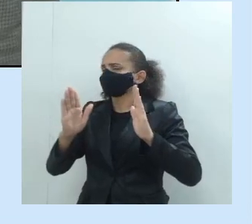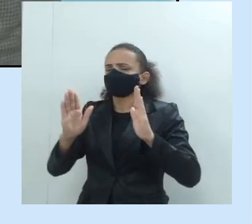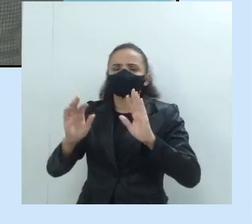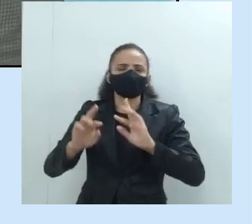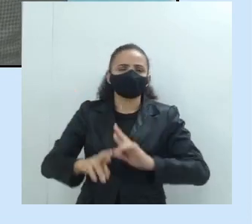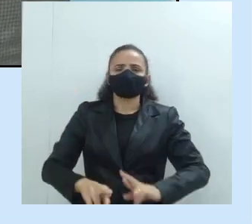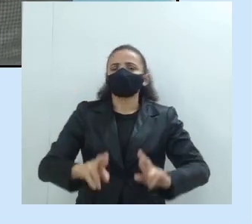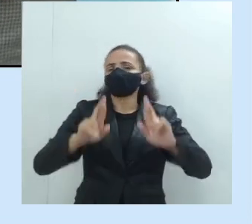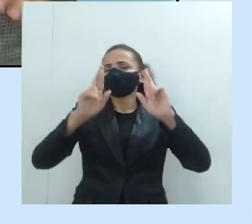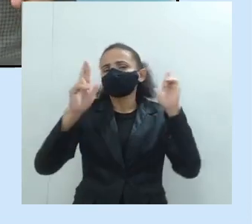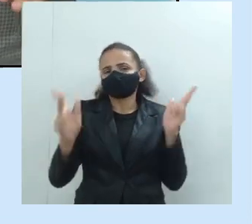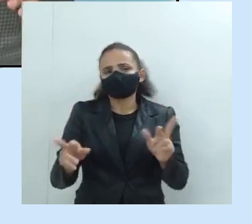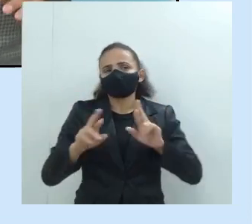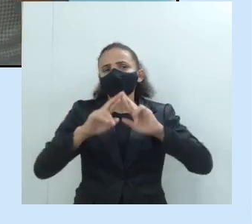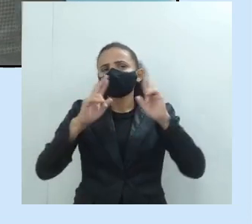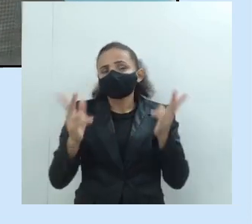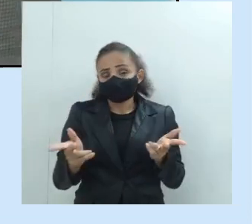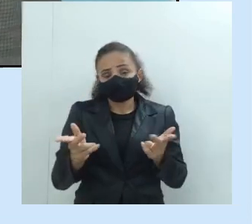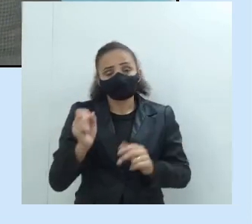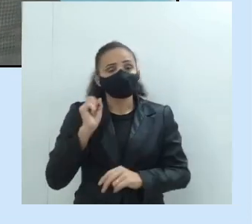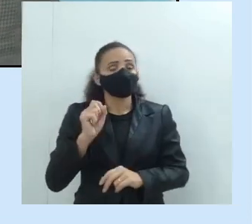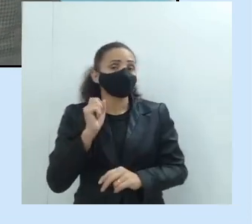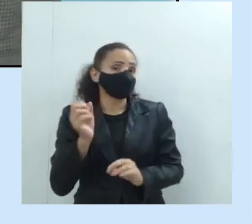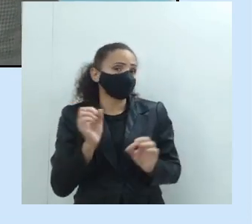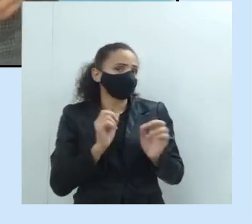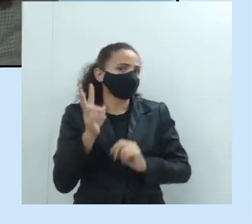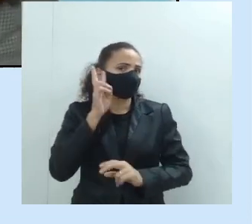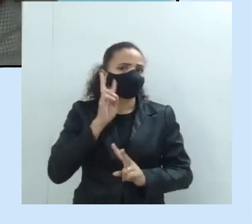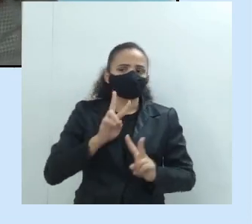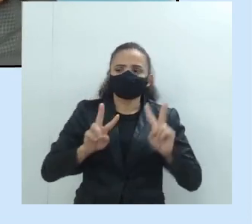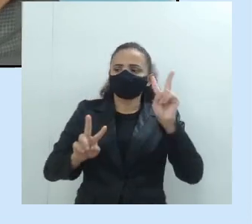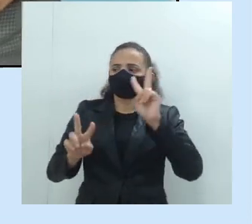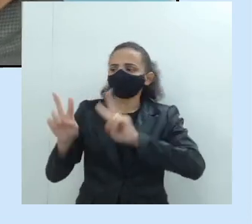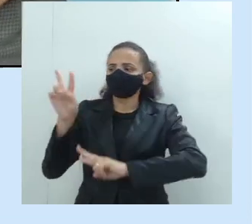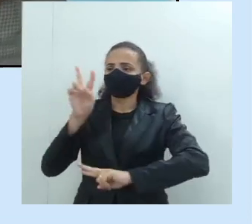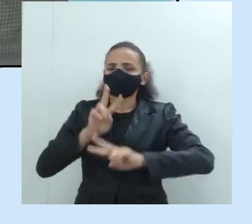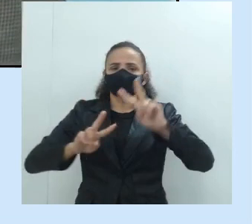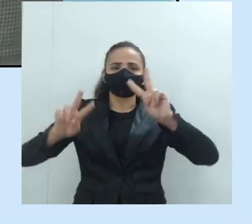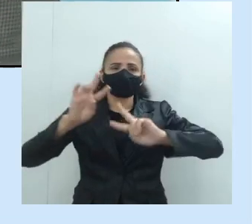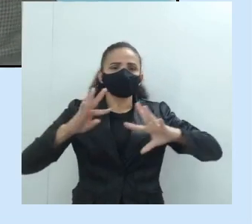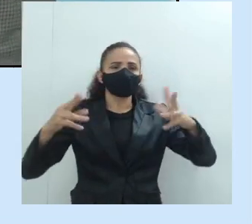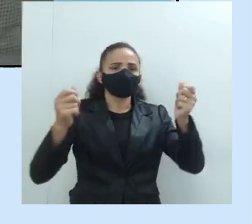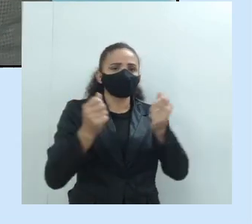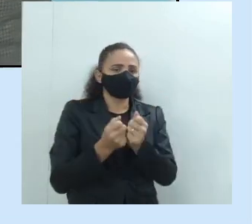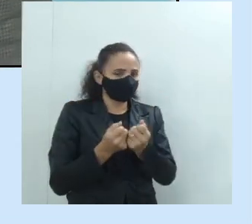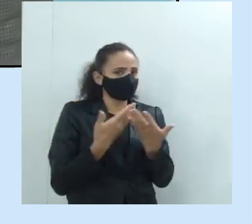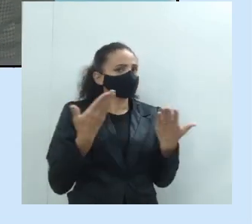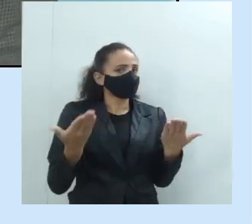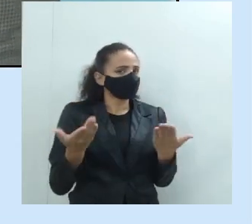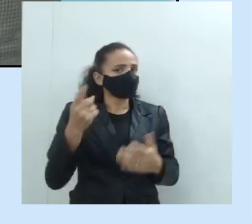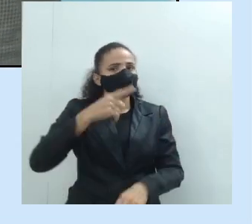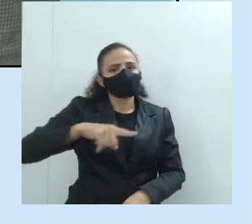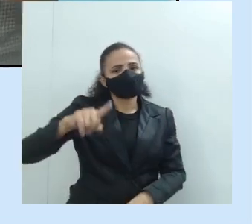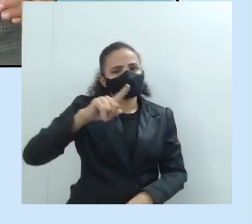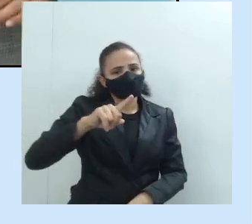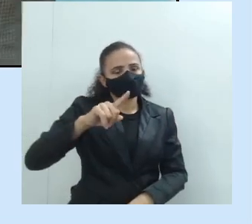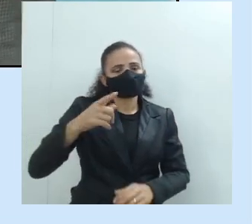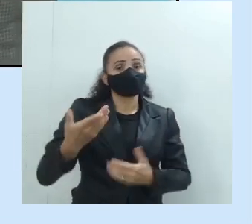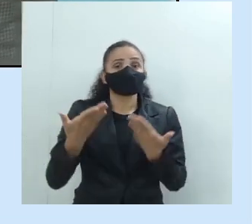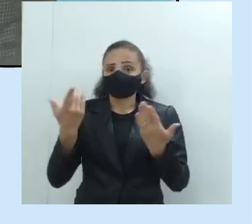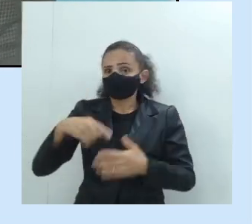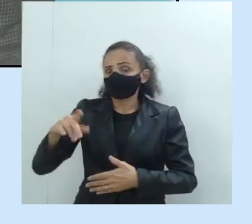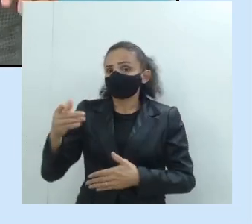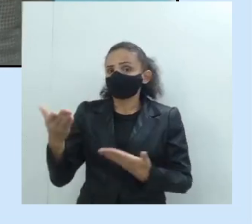estaria também no eixo de reflexão. Eu estaria vendo ela como se estivesse vendo a mim no espelho, tá? Só que sentido inverso.